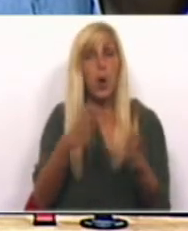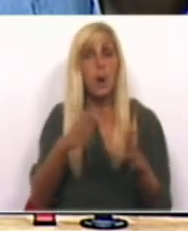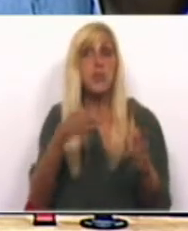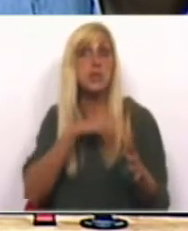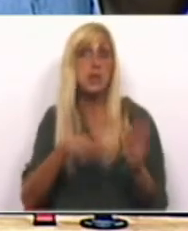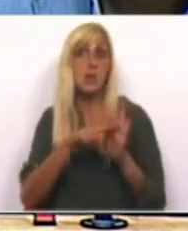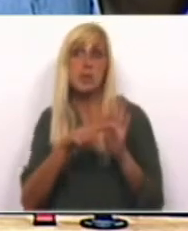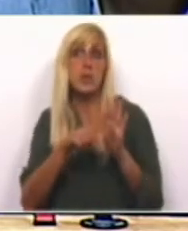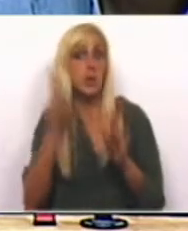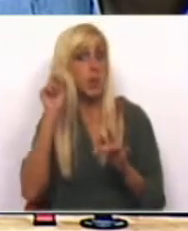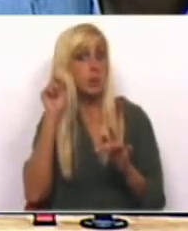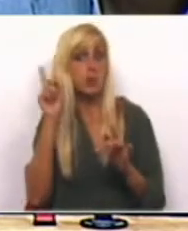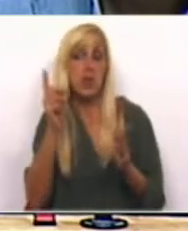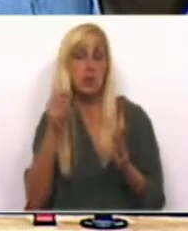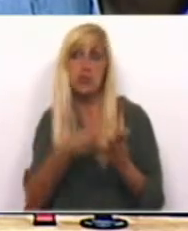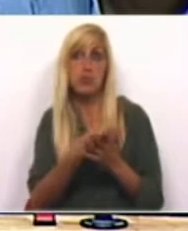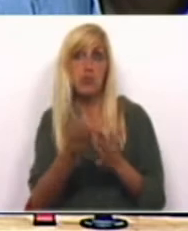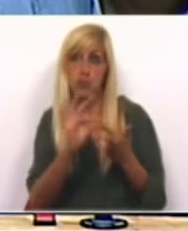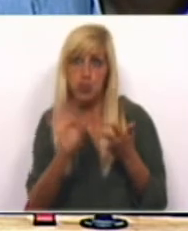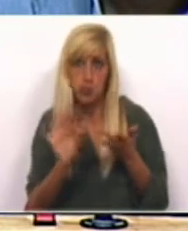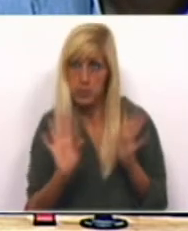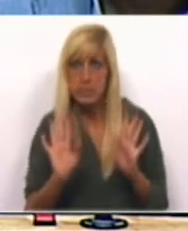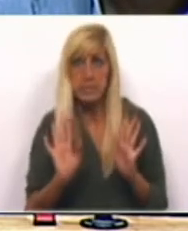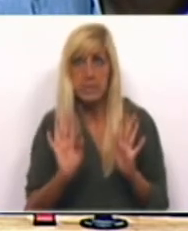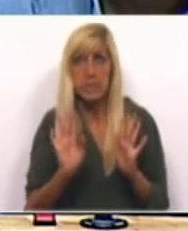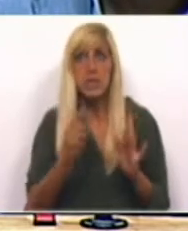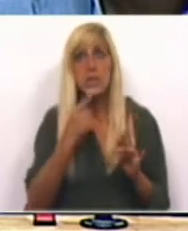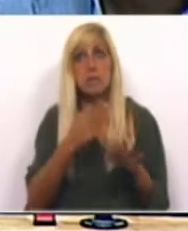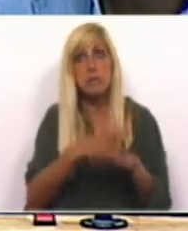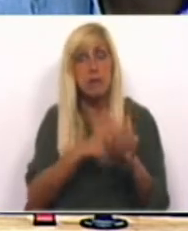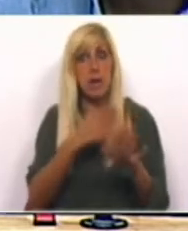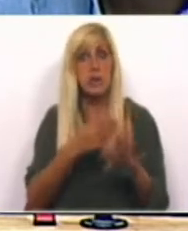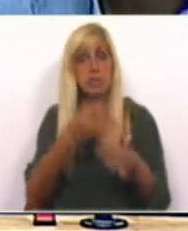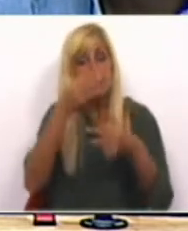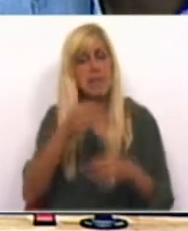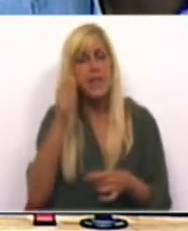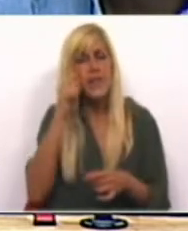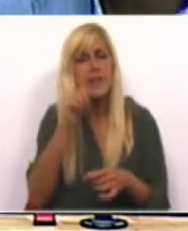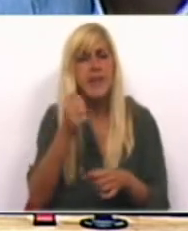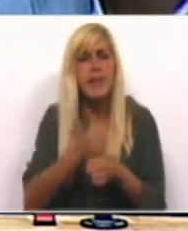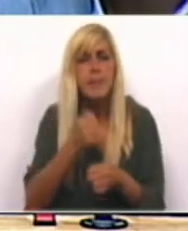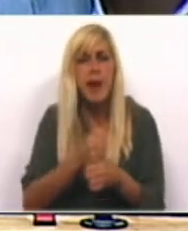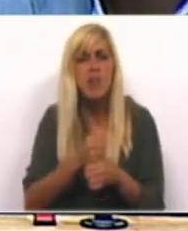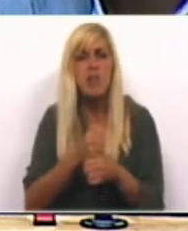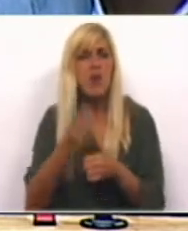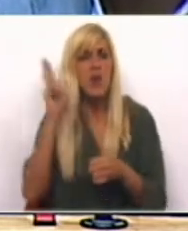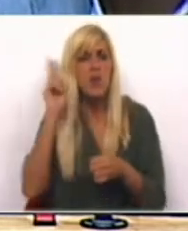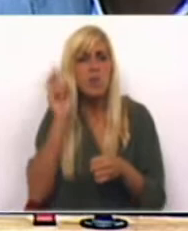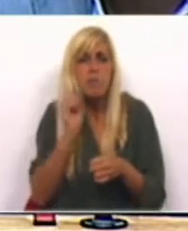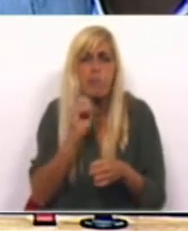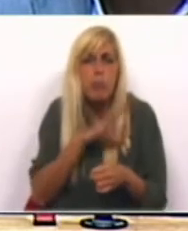por várias razões que aqui foram expostas. Desde logo, como disse, por uma questão de dignidade de quem trabalha. A desvalorização do trabalho